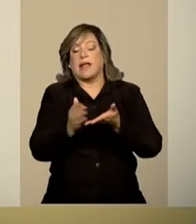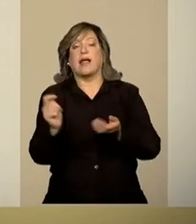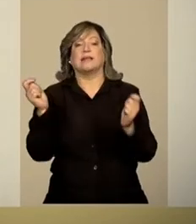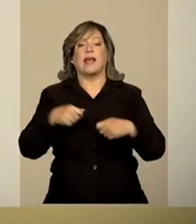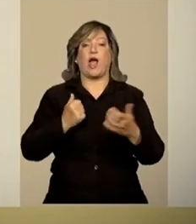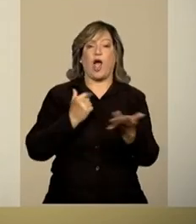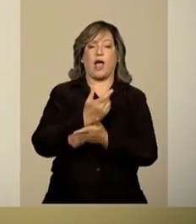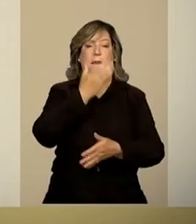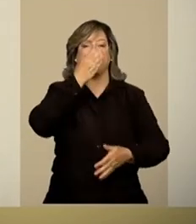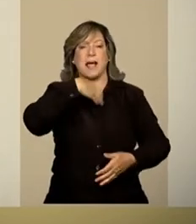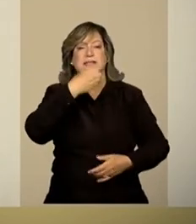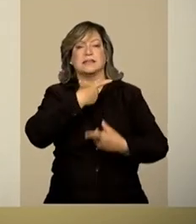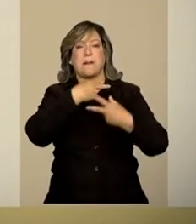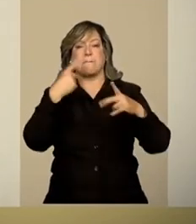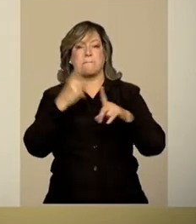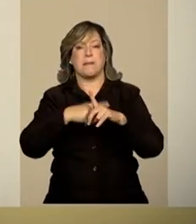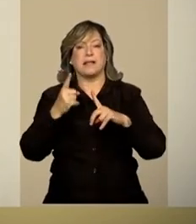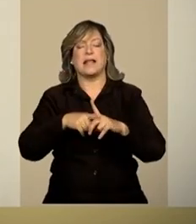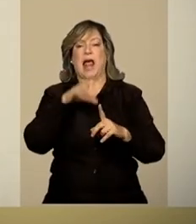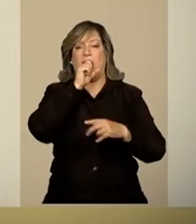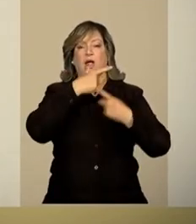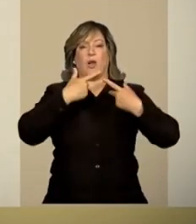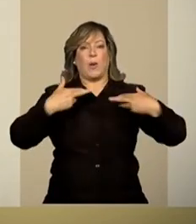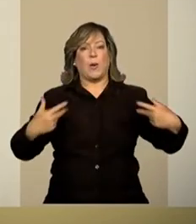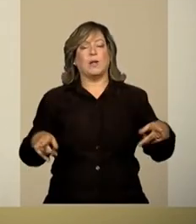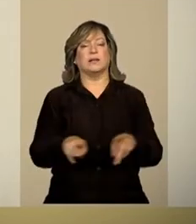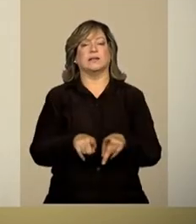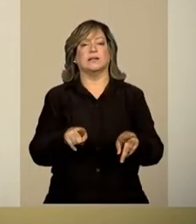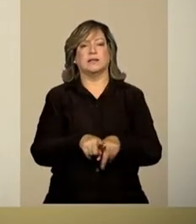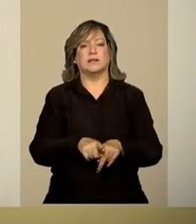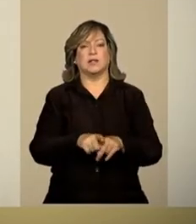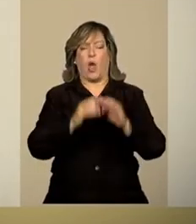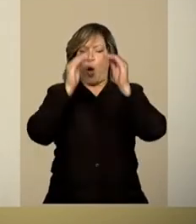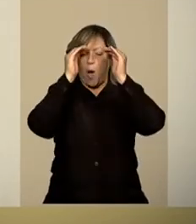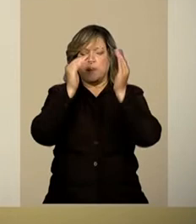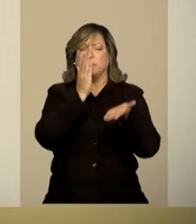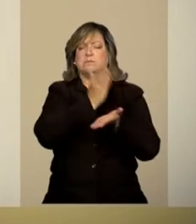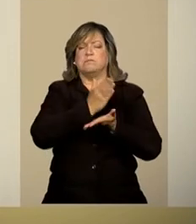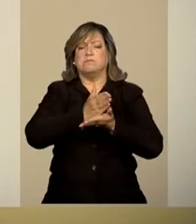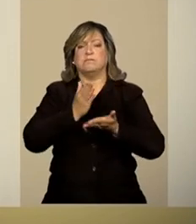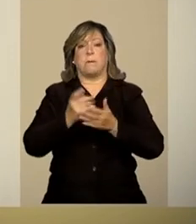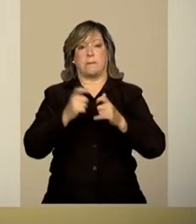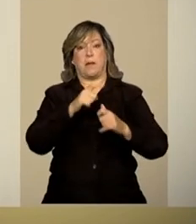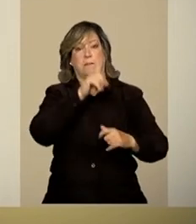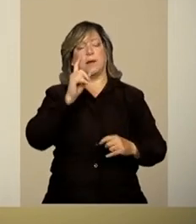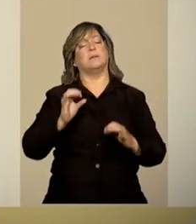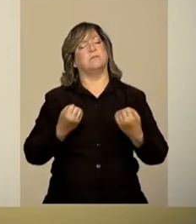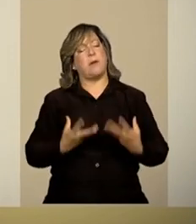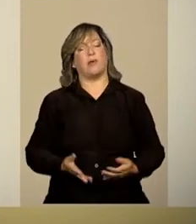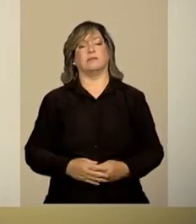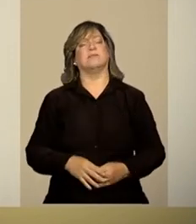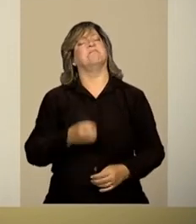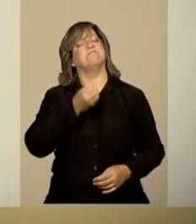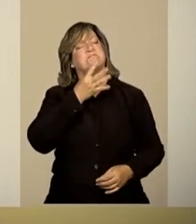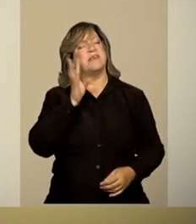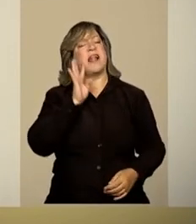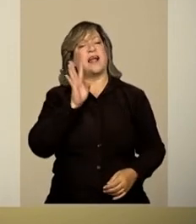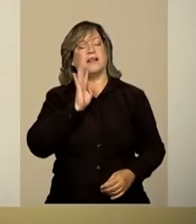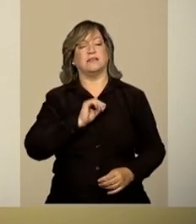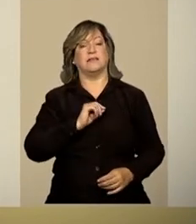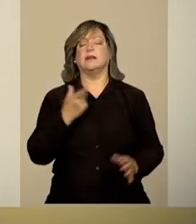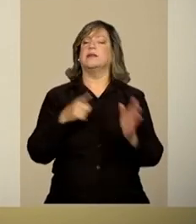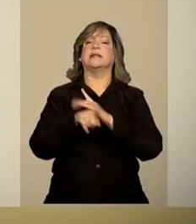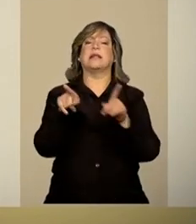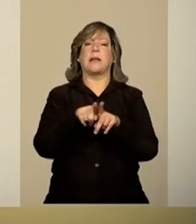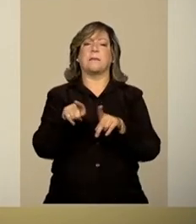mais verduras cuidar melhor da alimentação seguindo todas as recomendações do médico que legal Presidente além dos